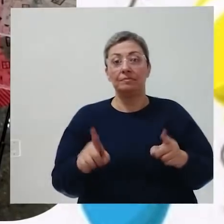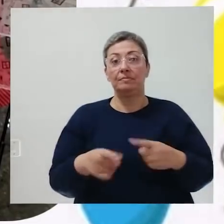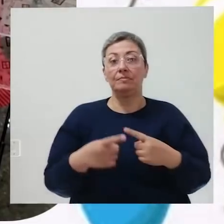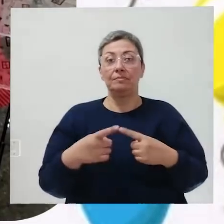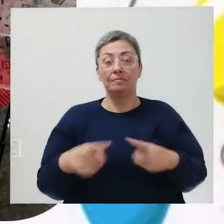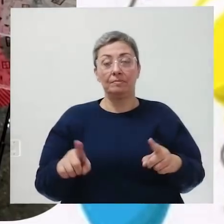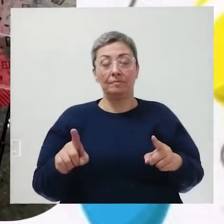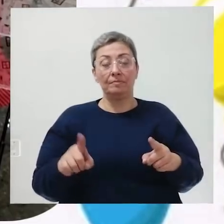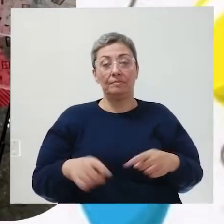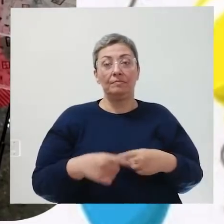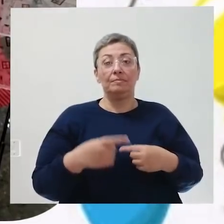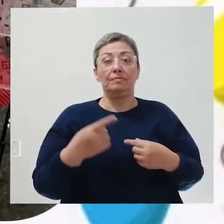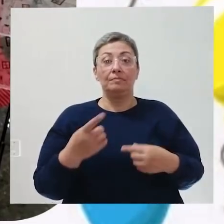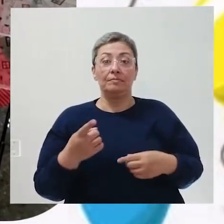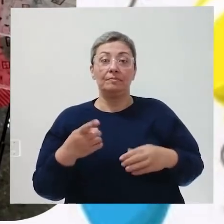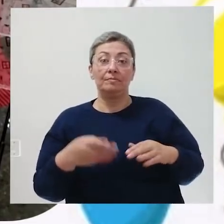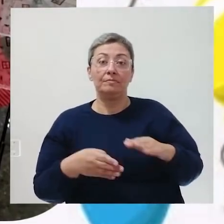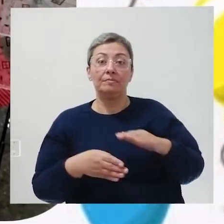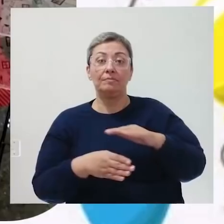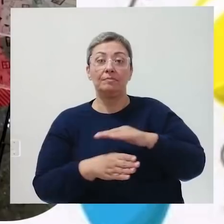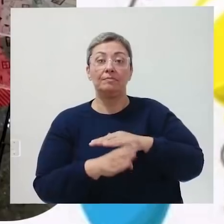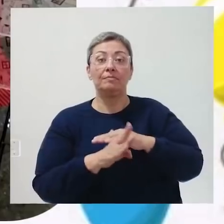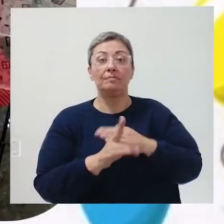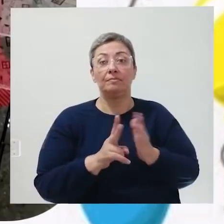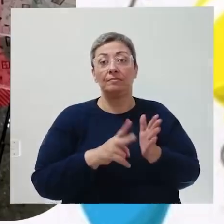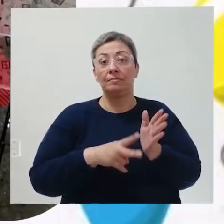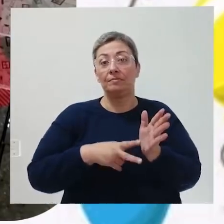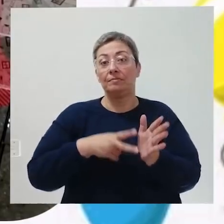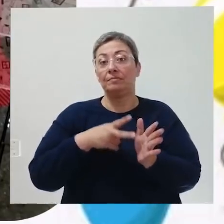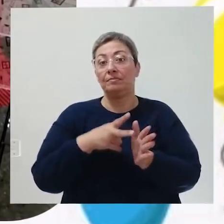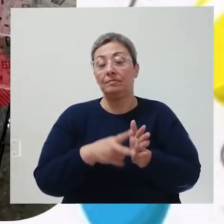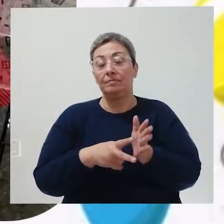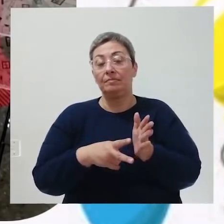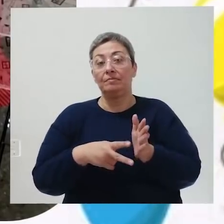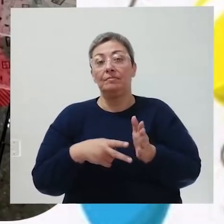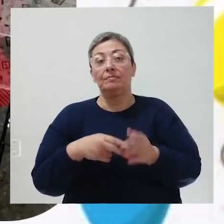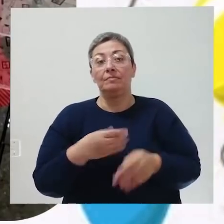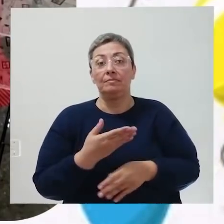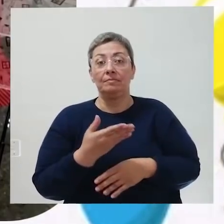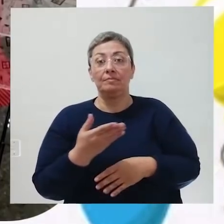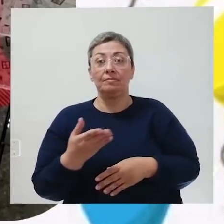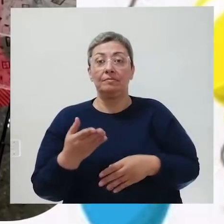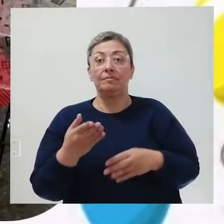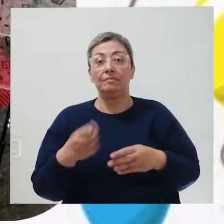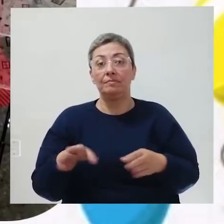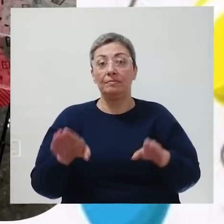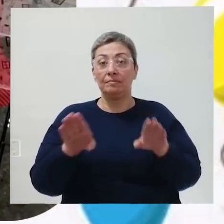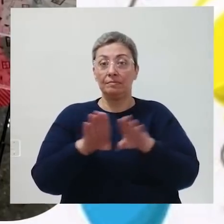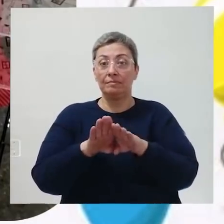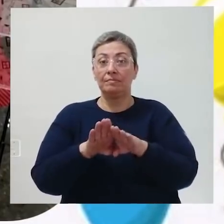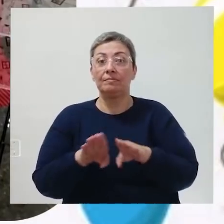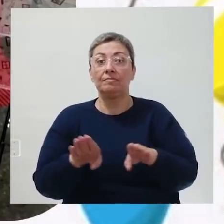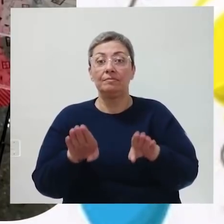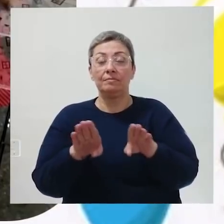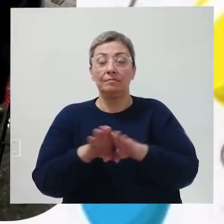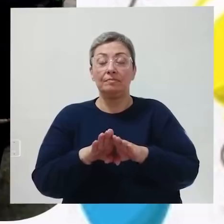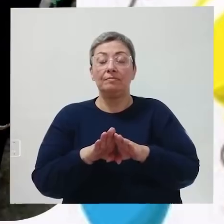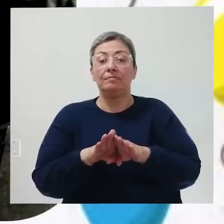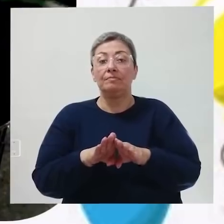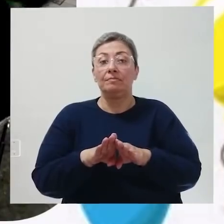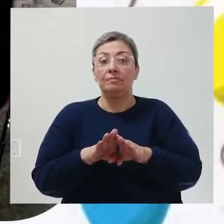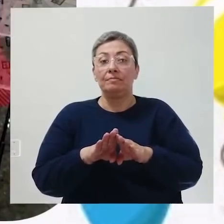tchu-tchu-tchá, tchu-tchu-tchá-tchá-tchá. Eu vou pegar o trem e você